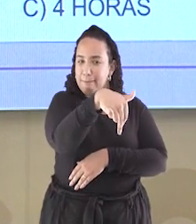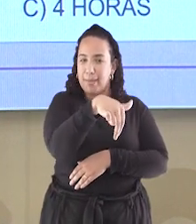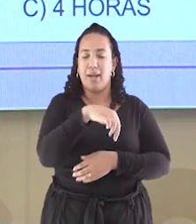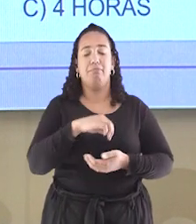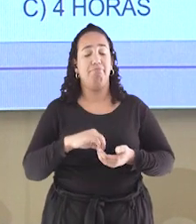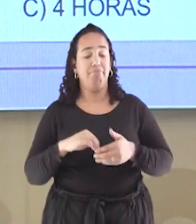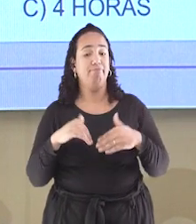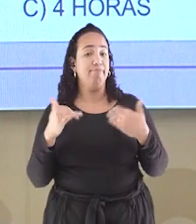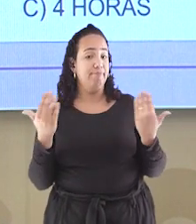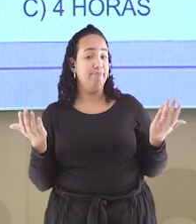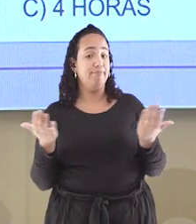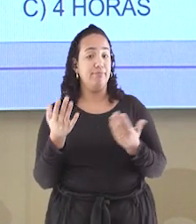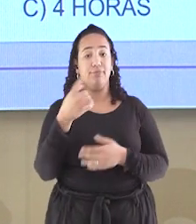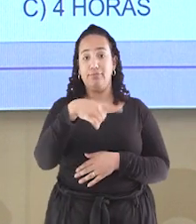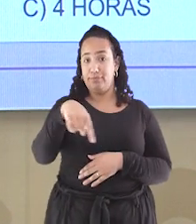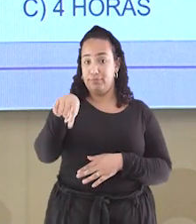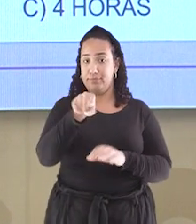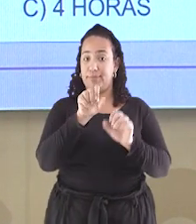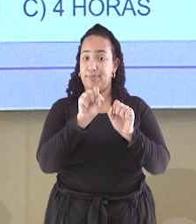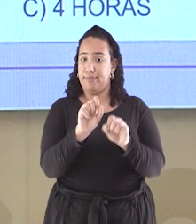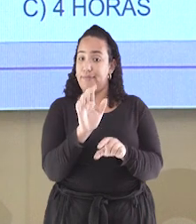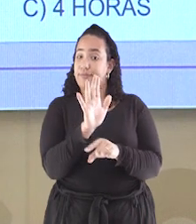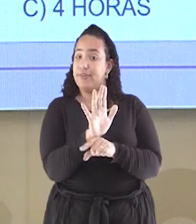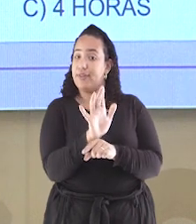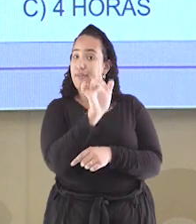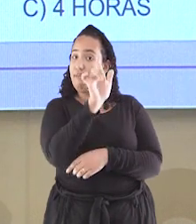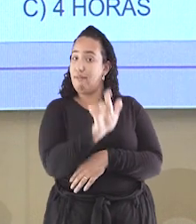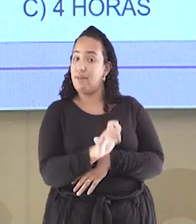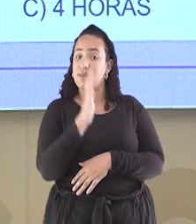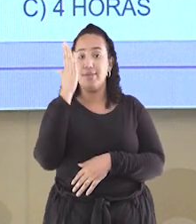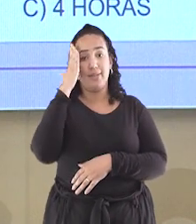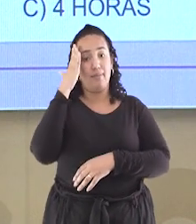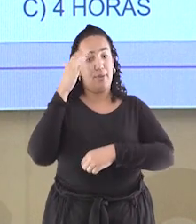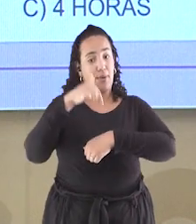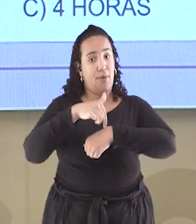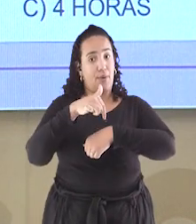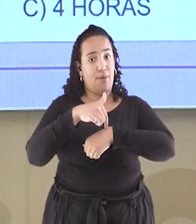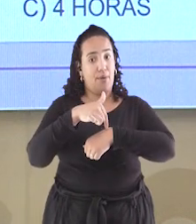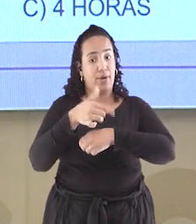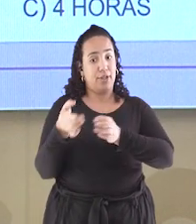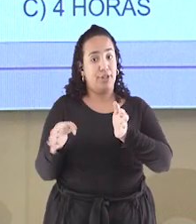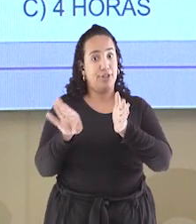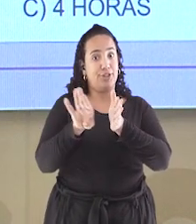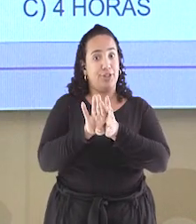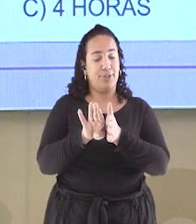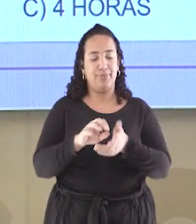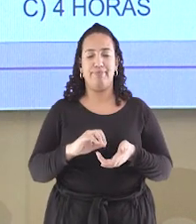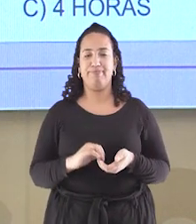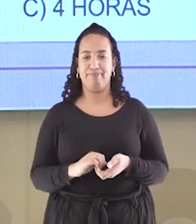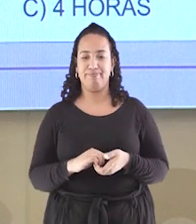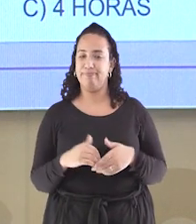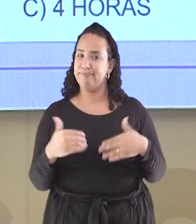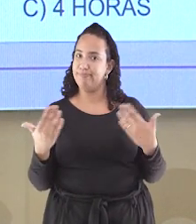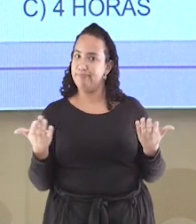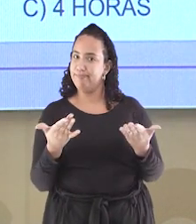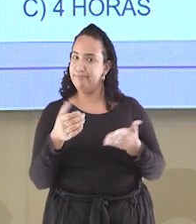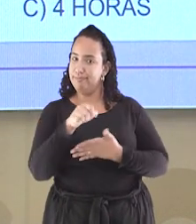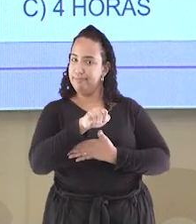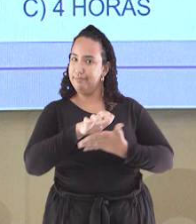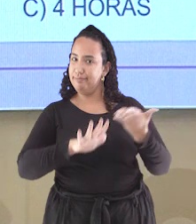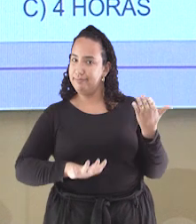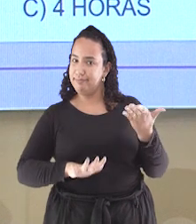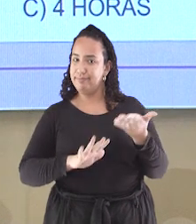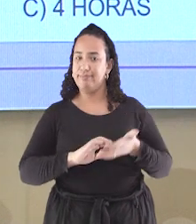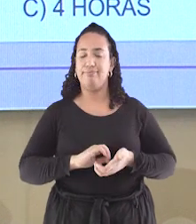Então, agora você já pode ajudá-los a ver a hora em que eles chegaram no parque. Vamos fazer a